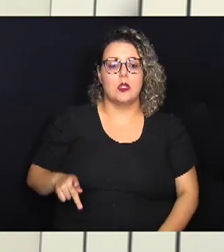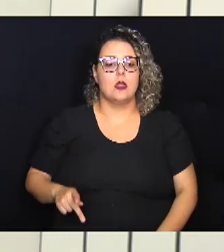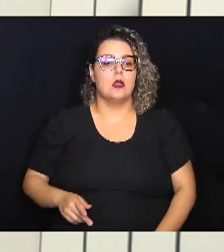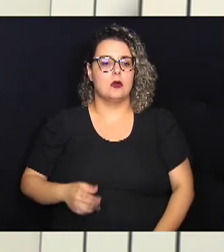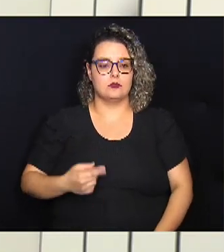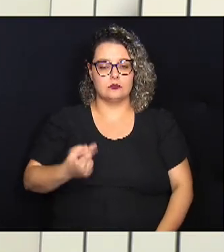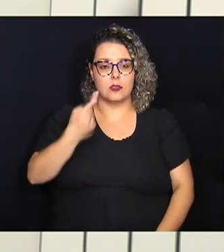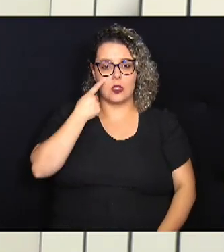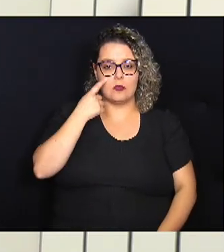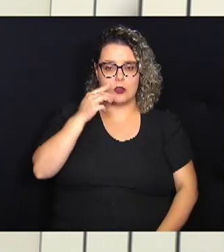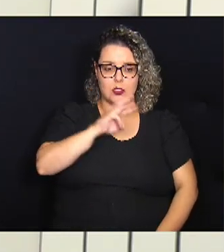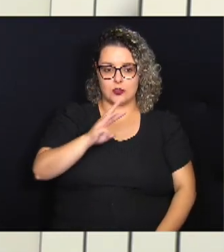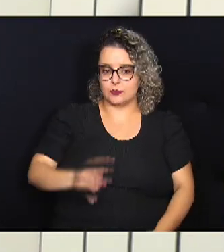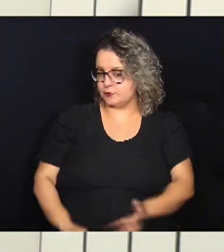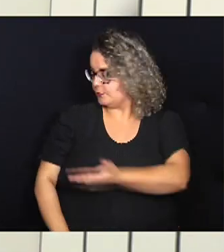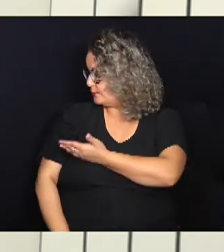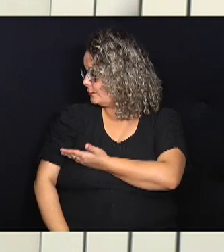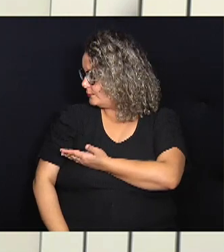aí com podcast. É o